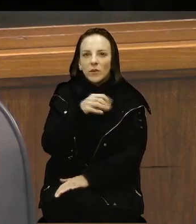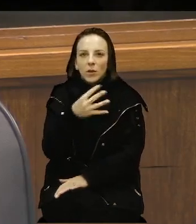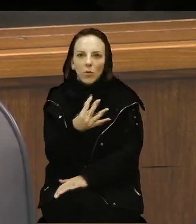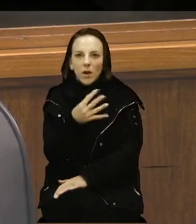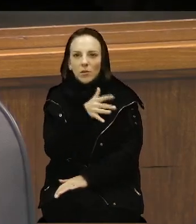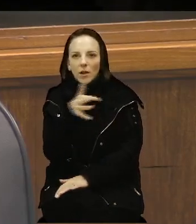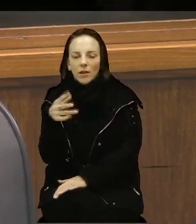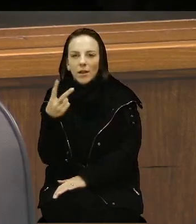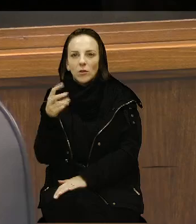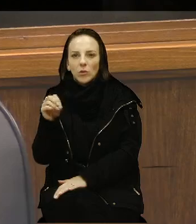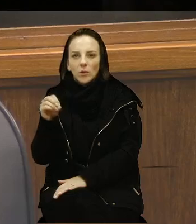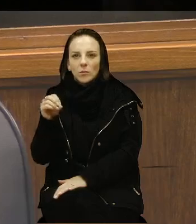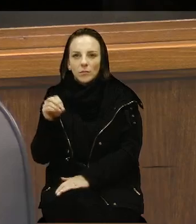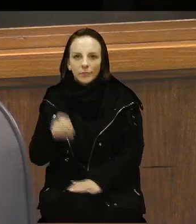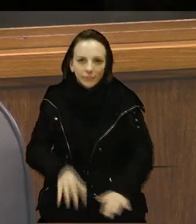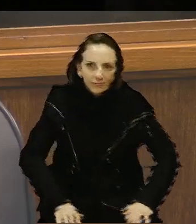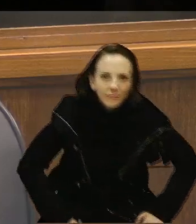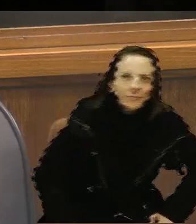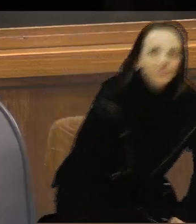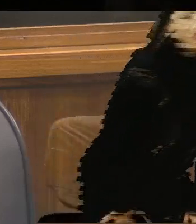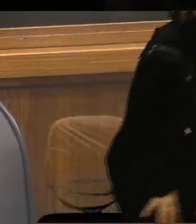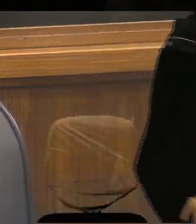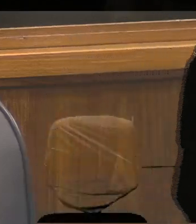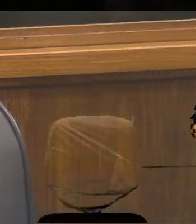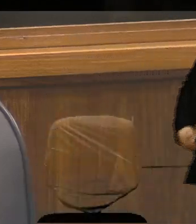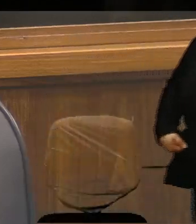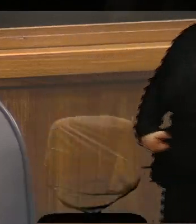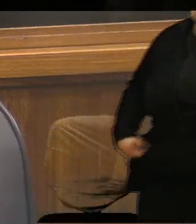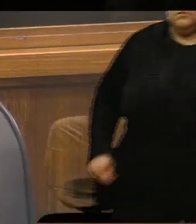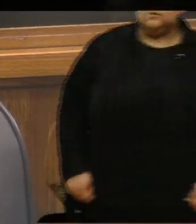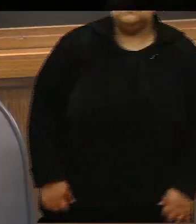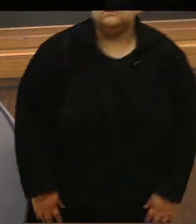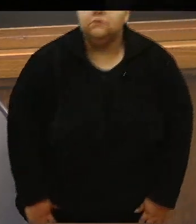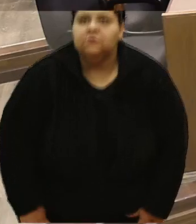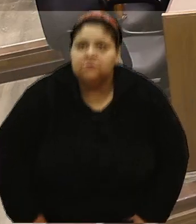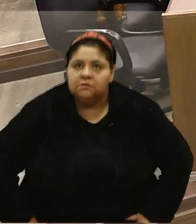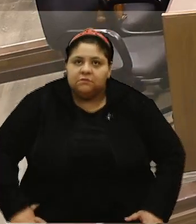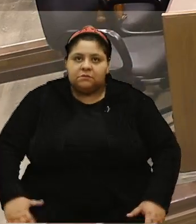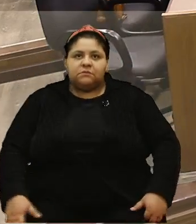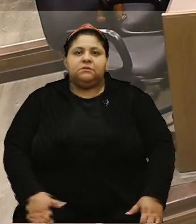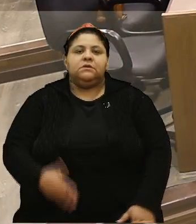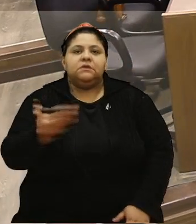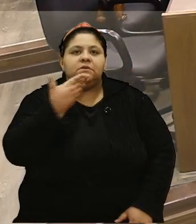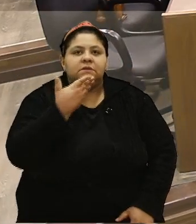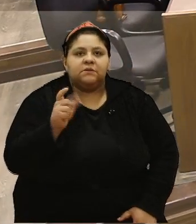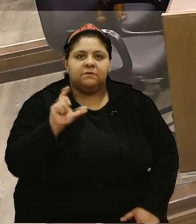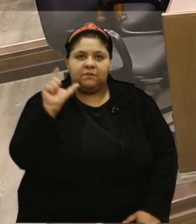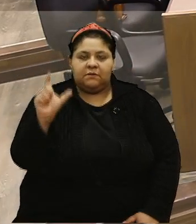1994 a 2002. É a sua palavra para finalizar a leitura, presidente.